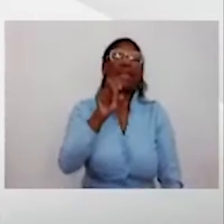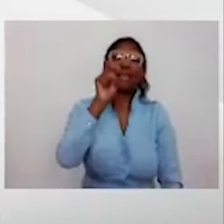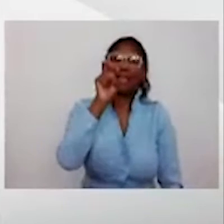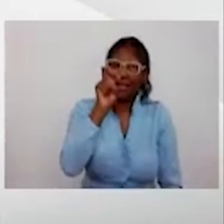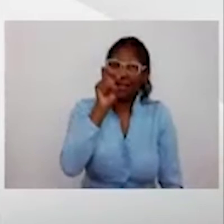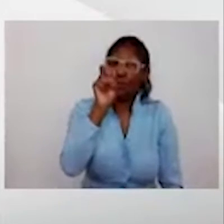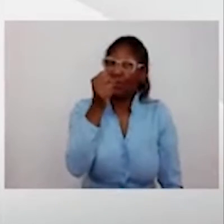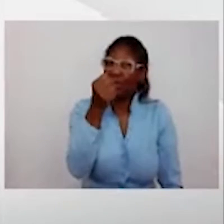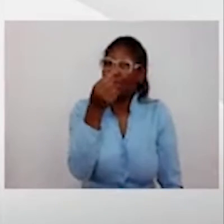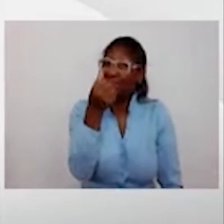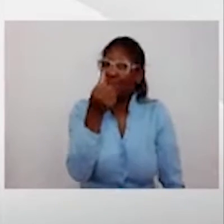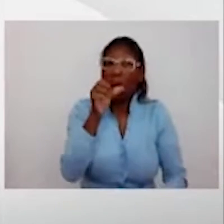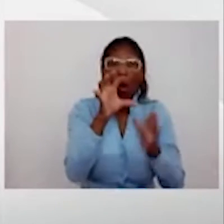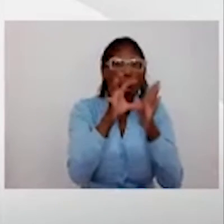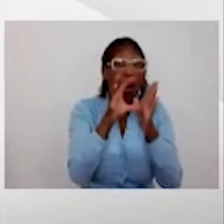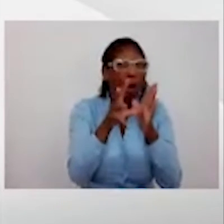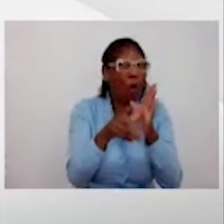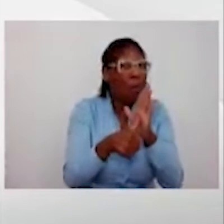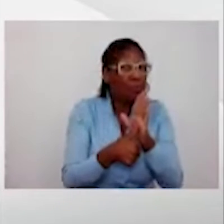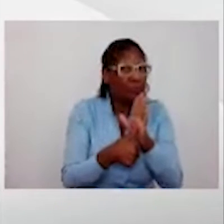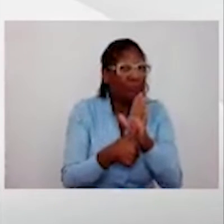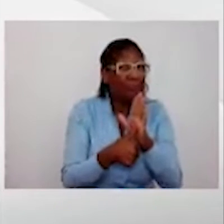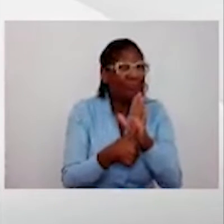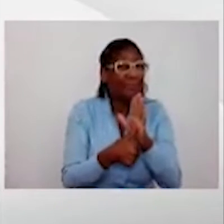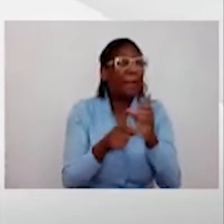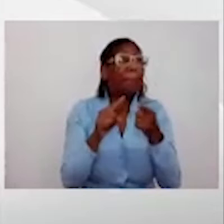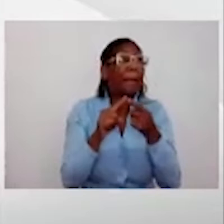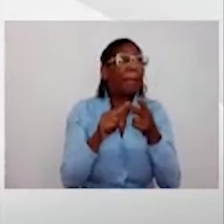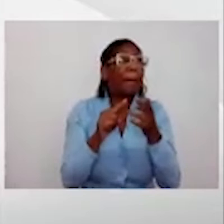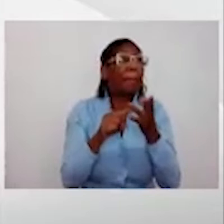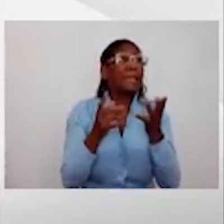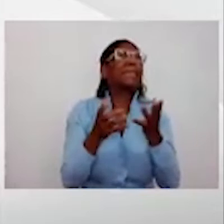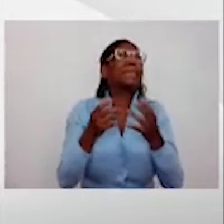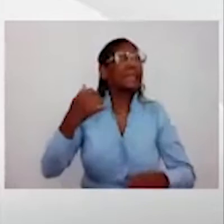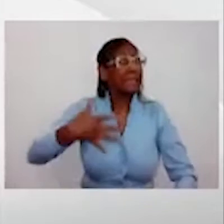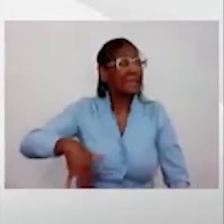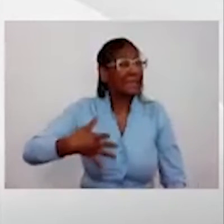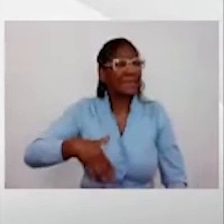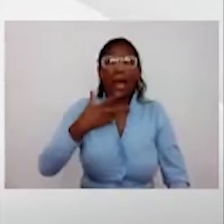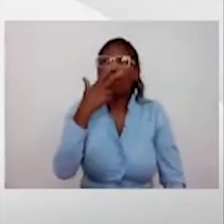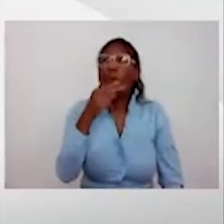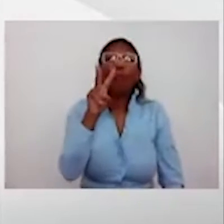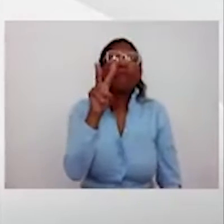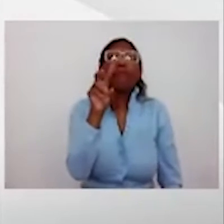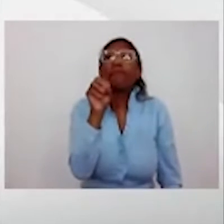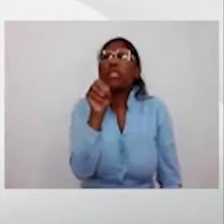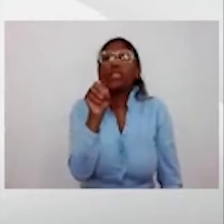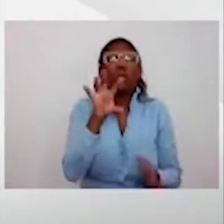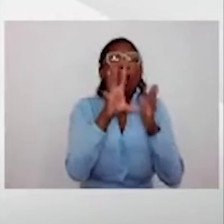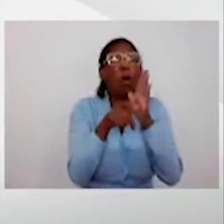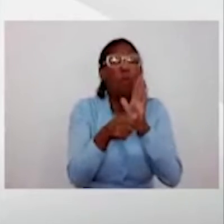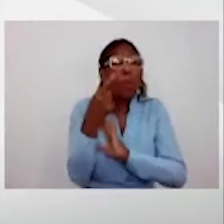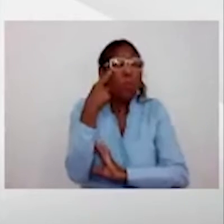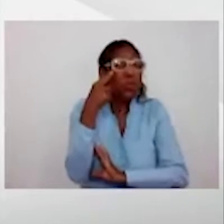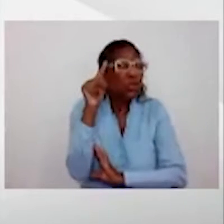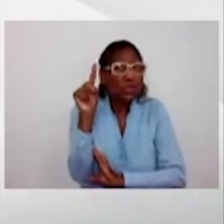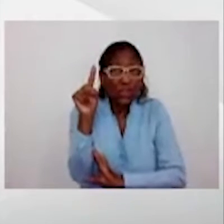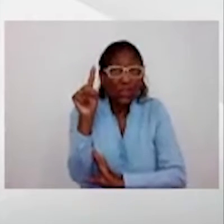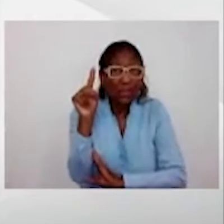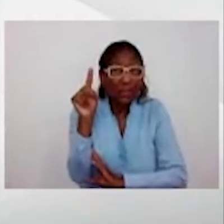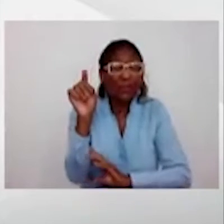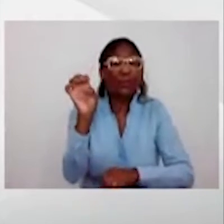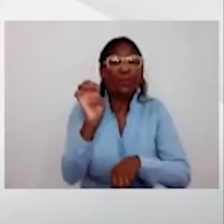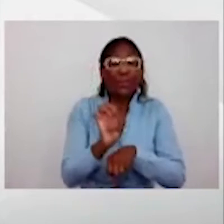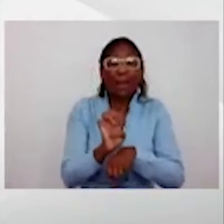556 roubos. Aí o Ranolfo vai fazer a conta agora, são 20 por dia, talvez aí, de 15 a 20 roubos por